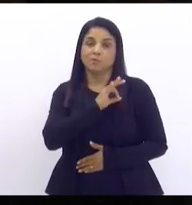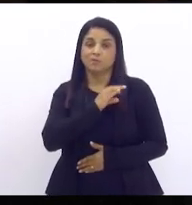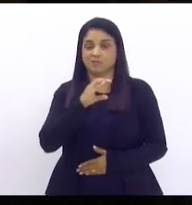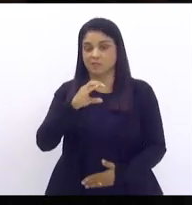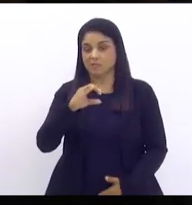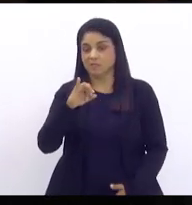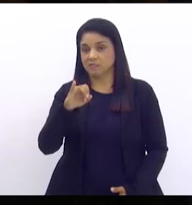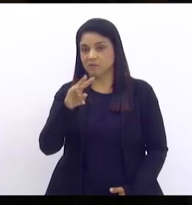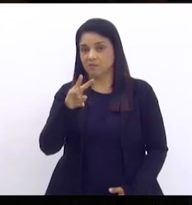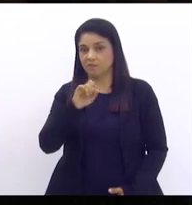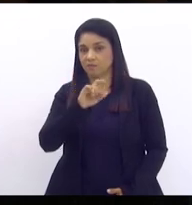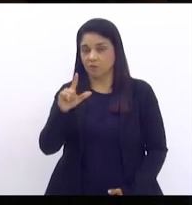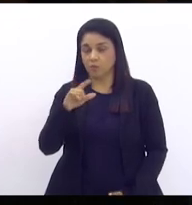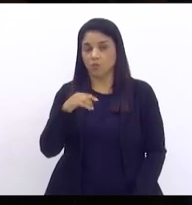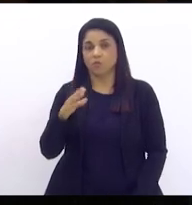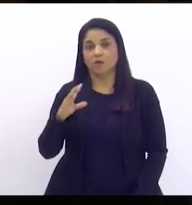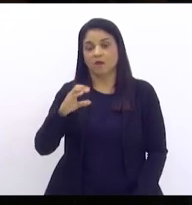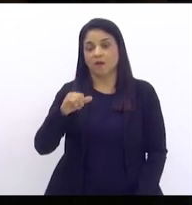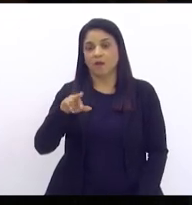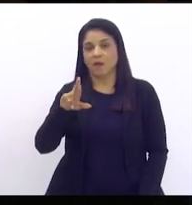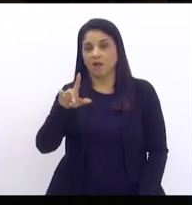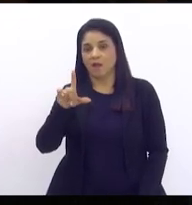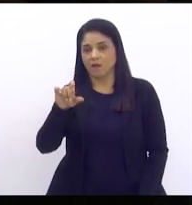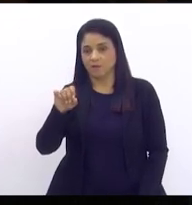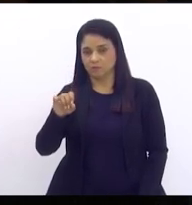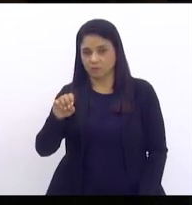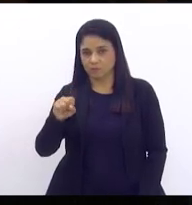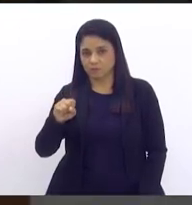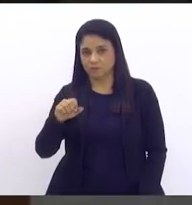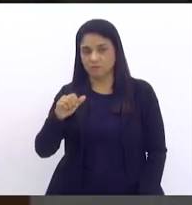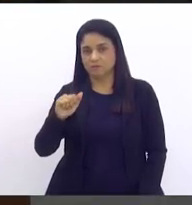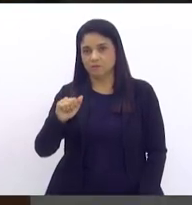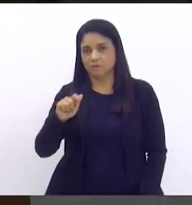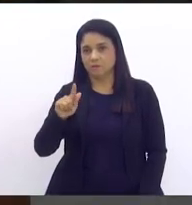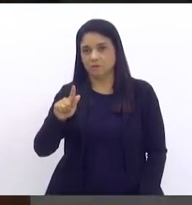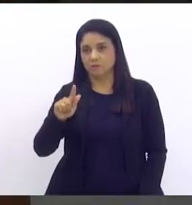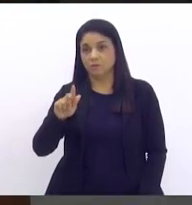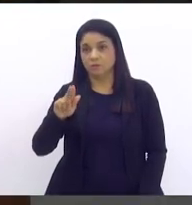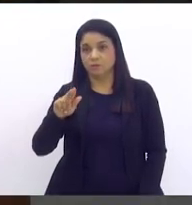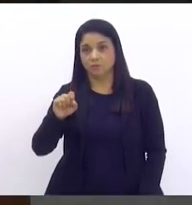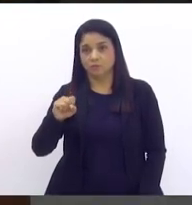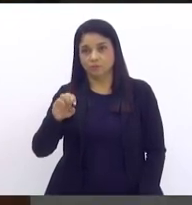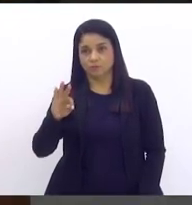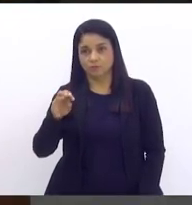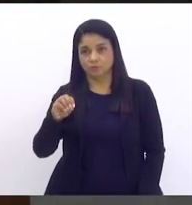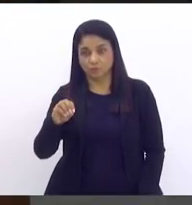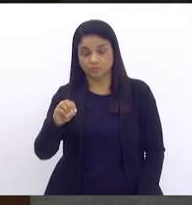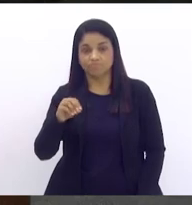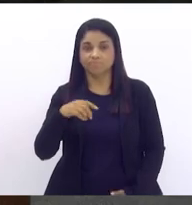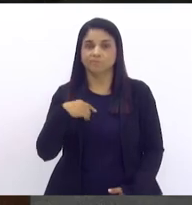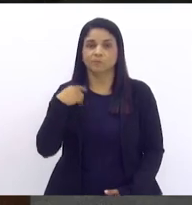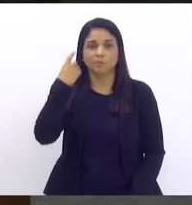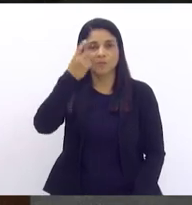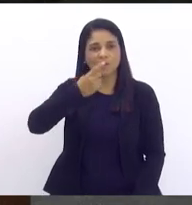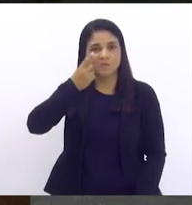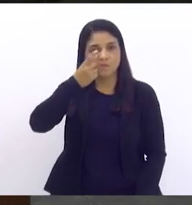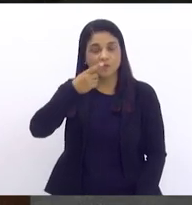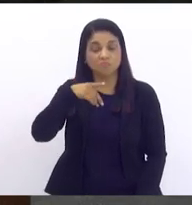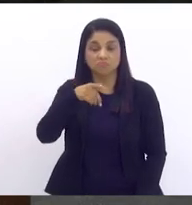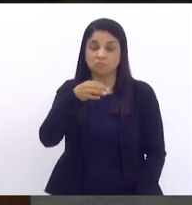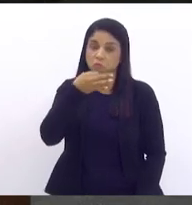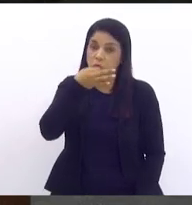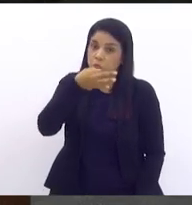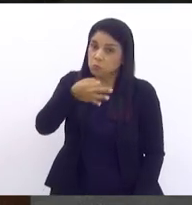Carlos Augusto, aqui, como deputado, ele possa dar até alguma